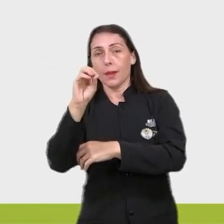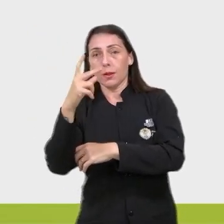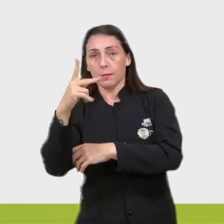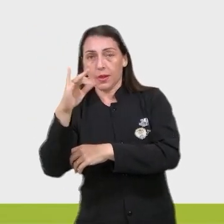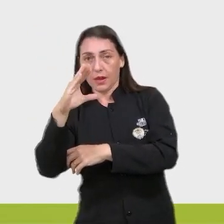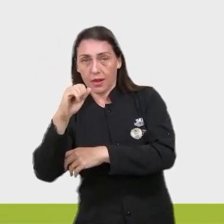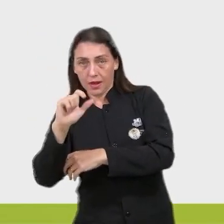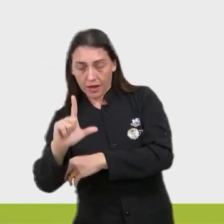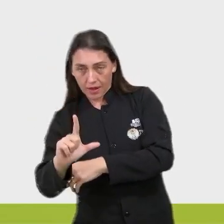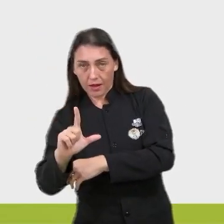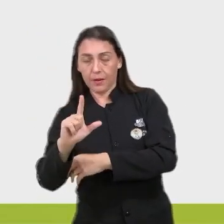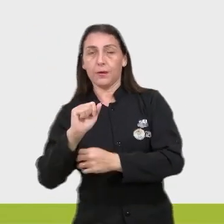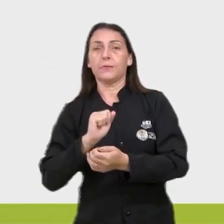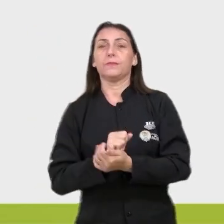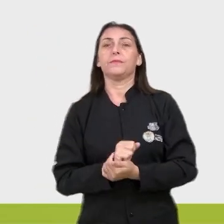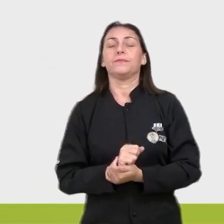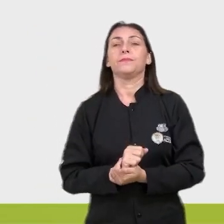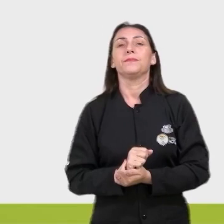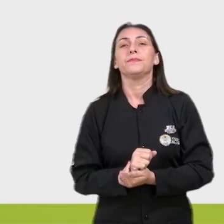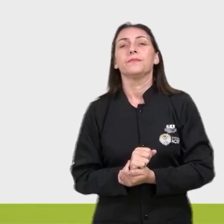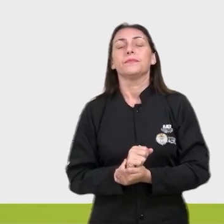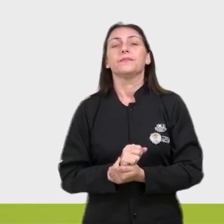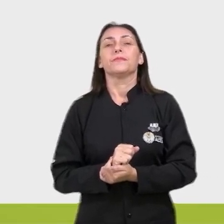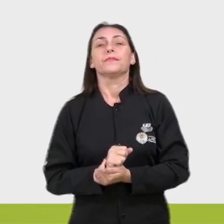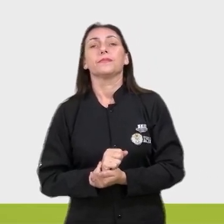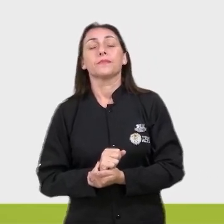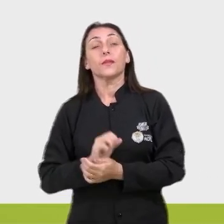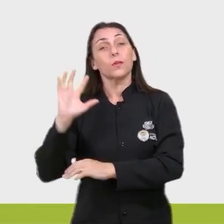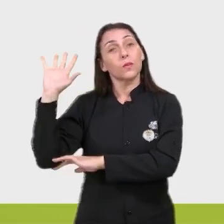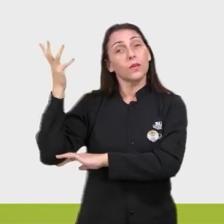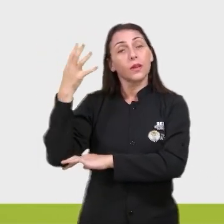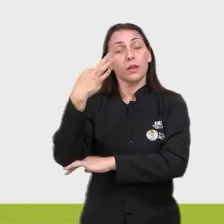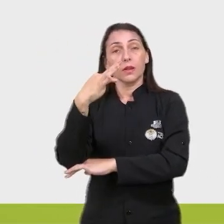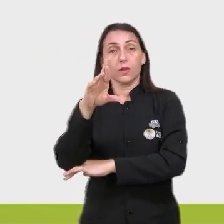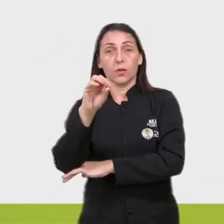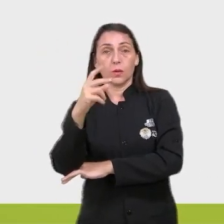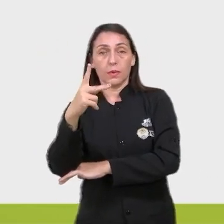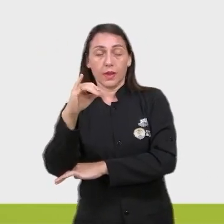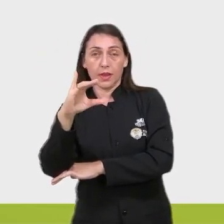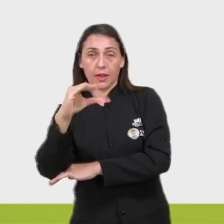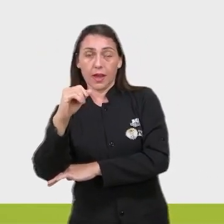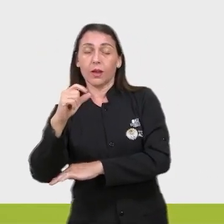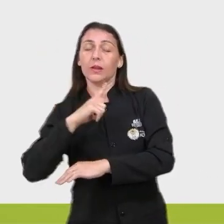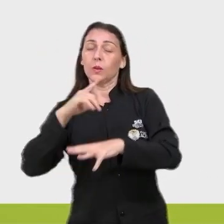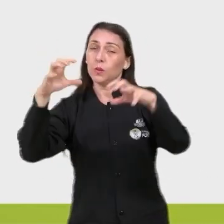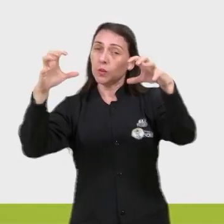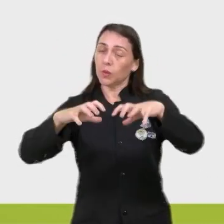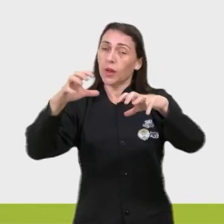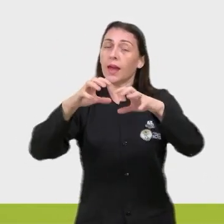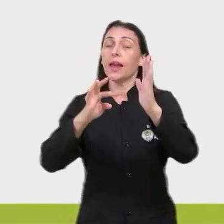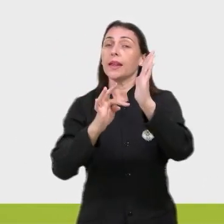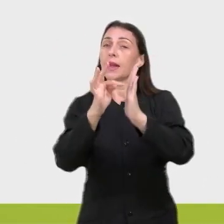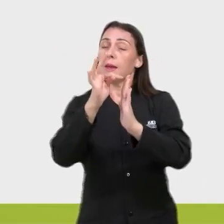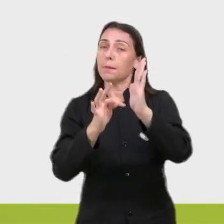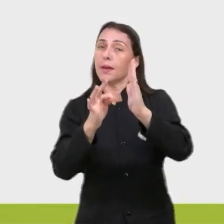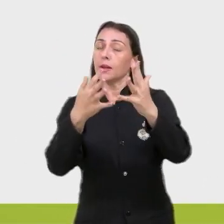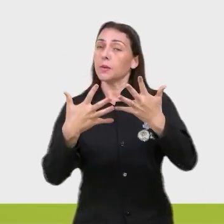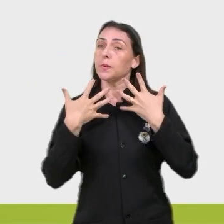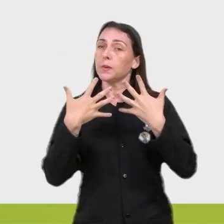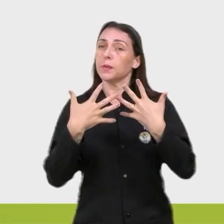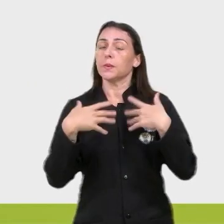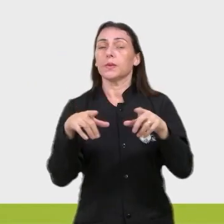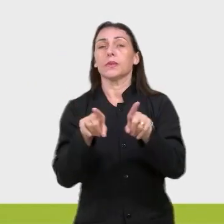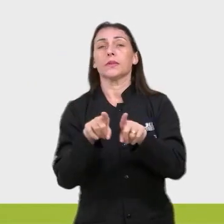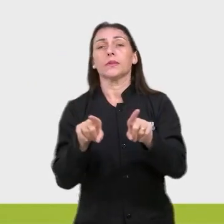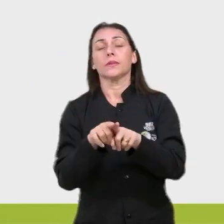que é bem que está ali no centro do país, tá? O clima tropical, ele tem chuvas bem distribuídas, temperaturas um pouco mais